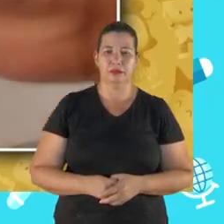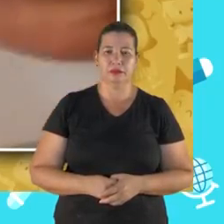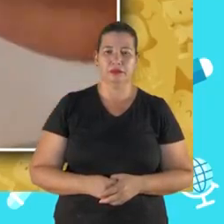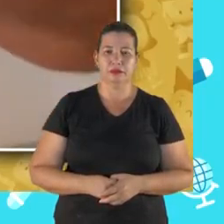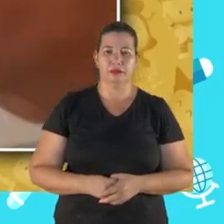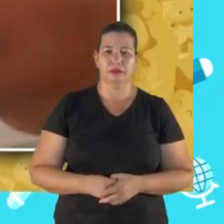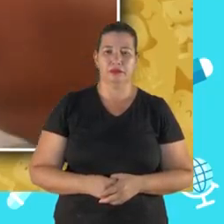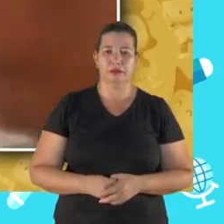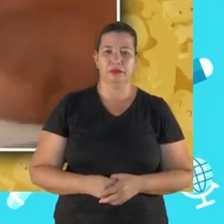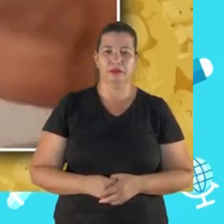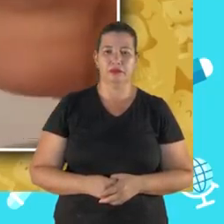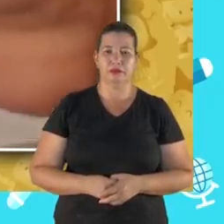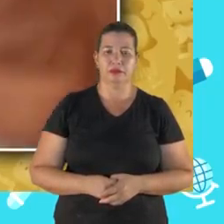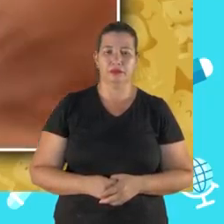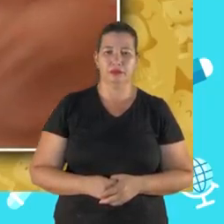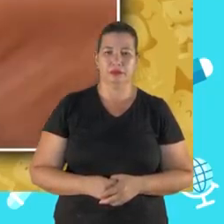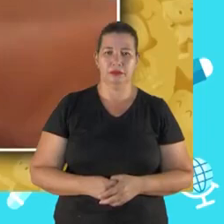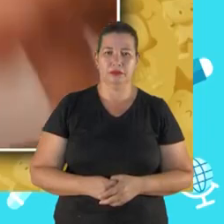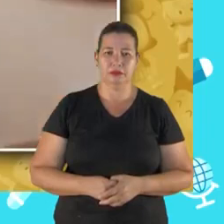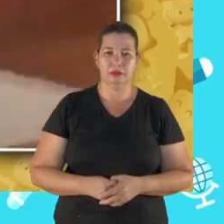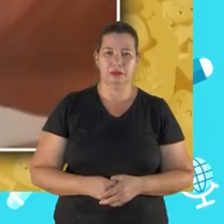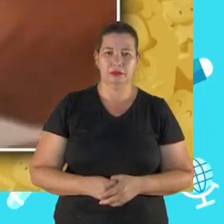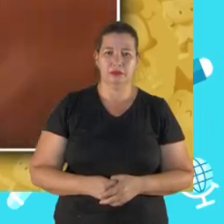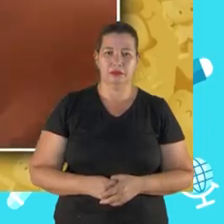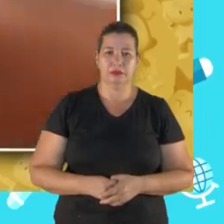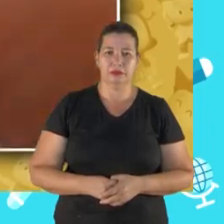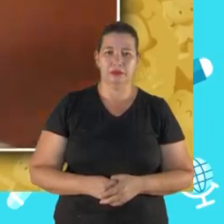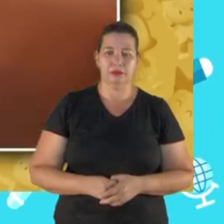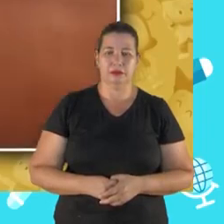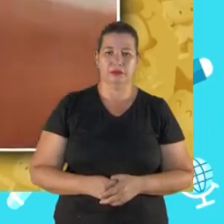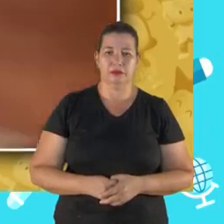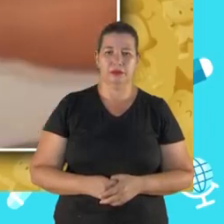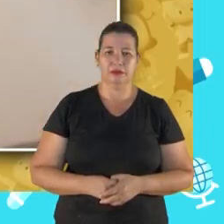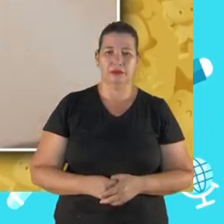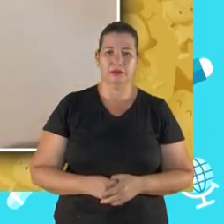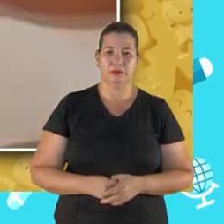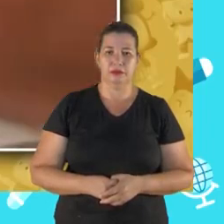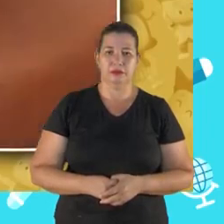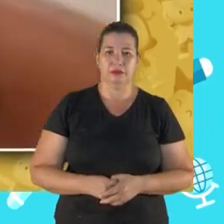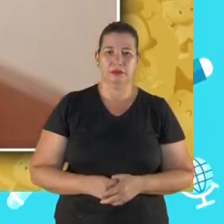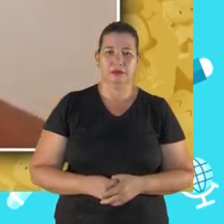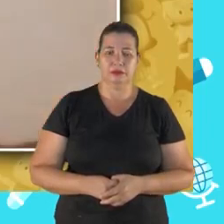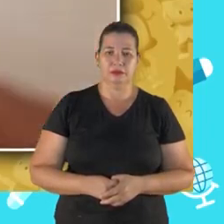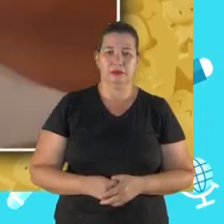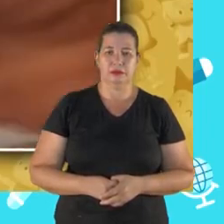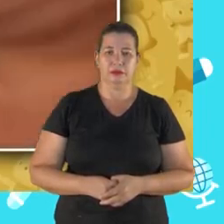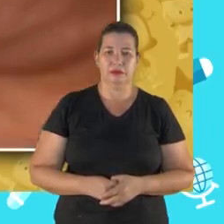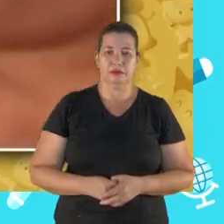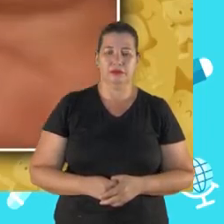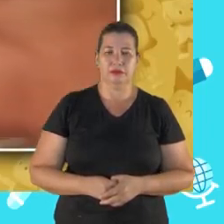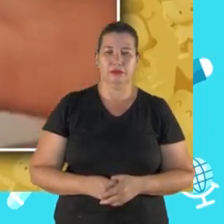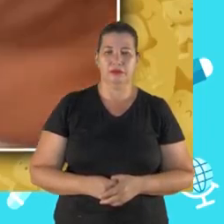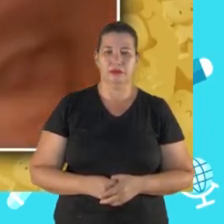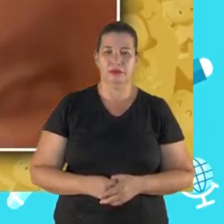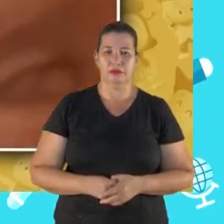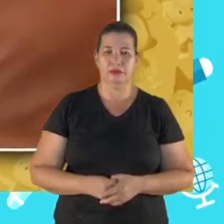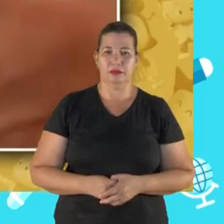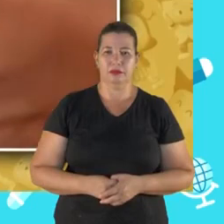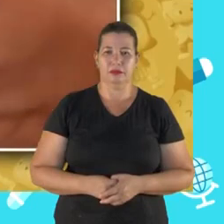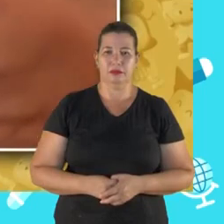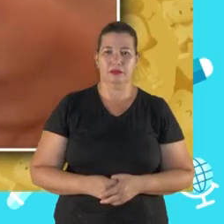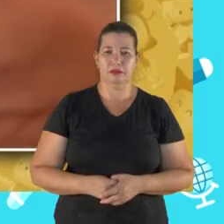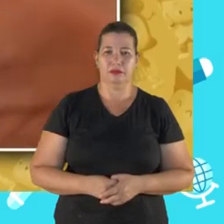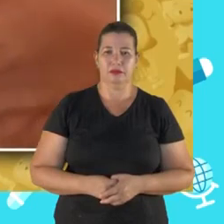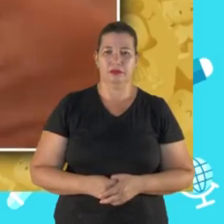deixa eu acertar, para fazer um nó. Exatamente. Como eu disse, a abayomi não